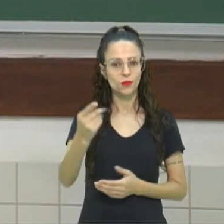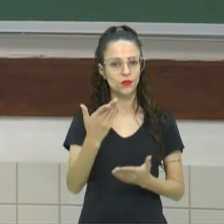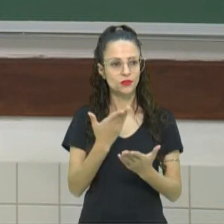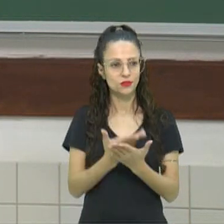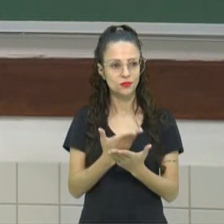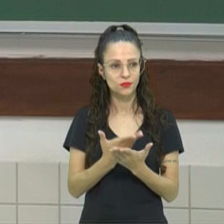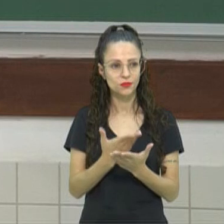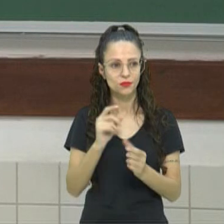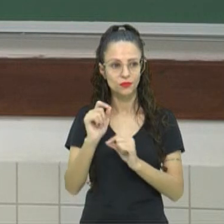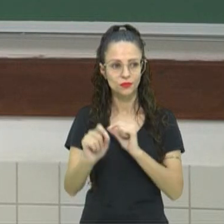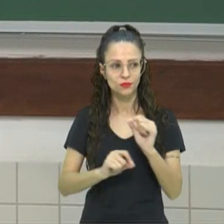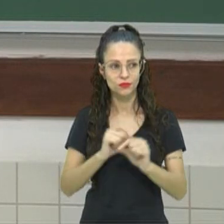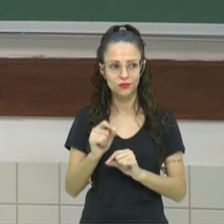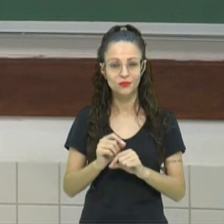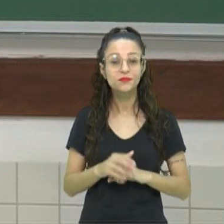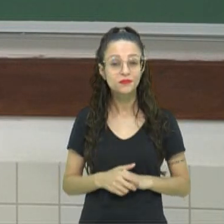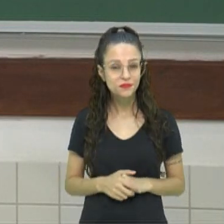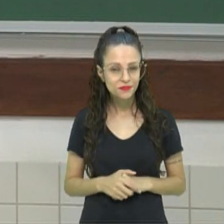próxima aula?